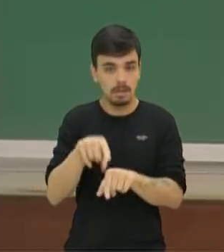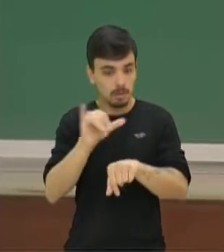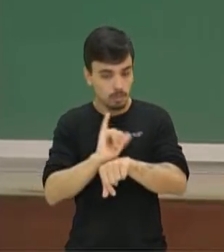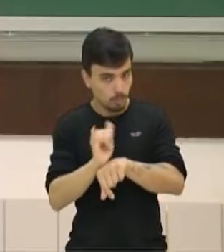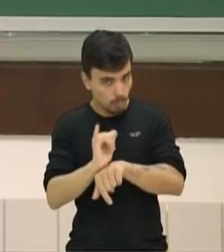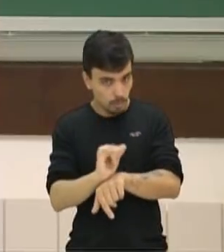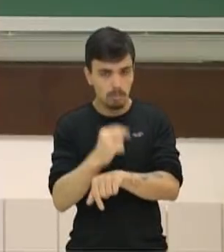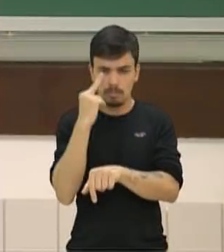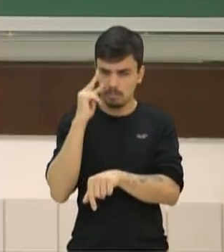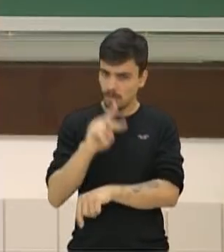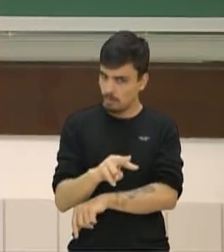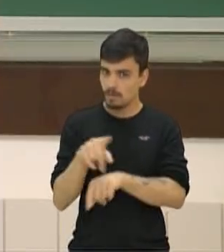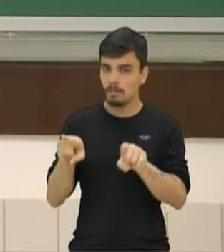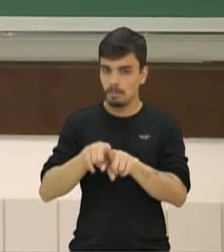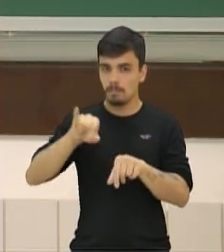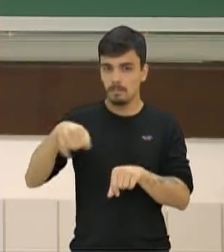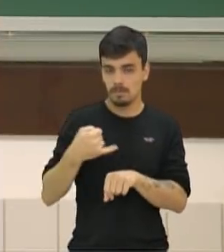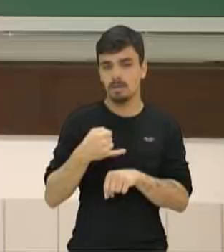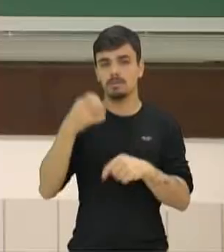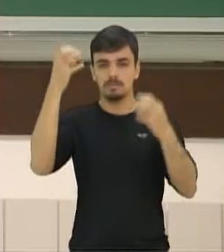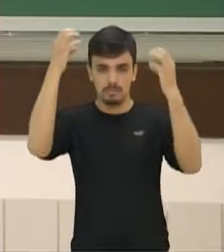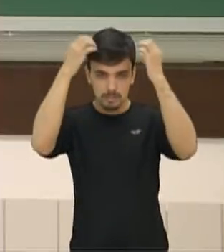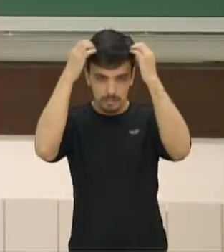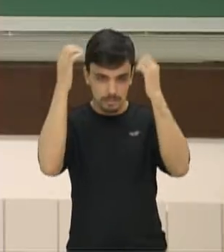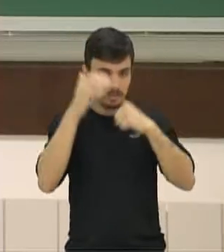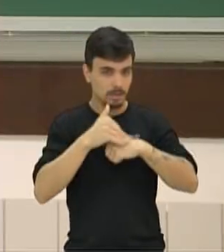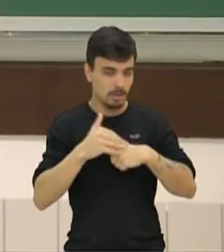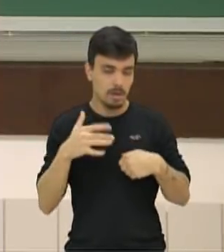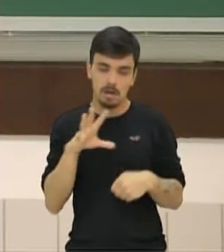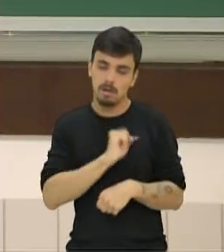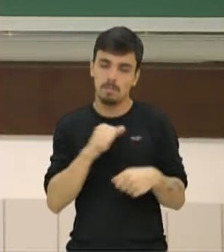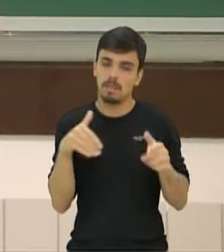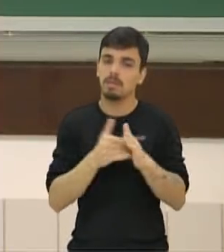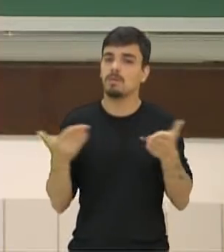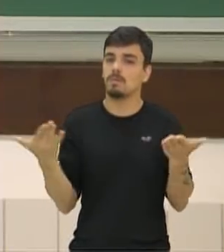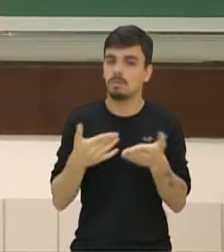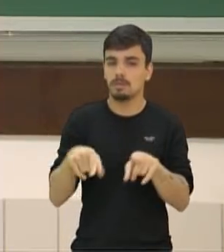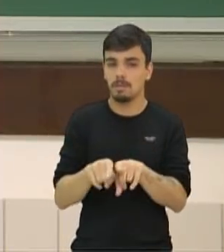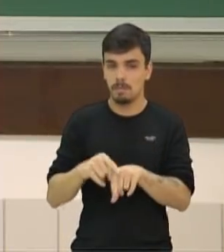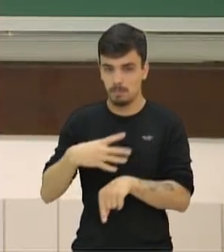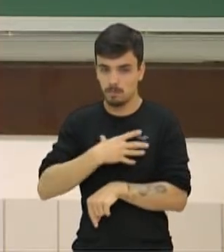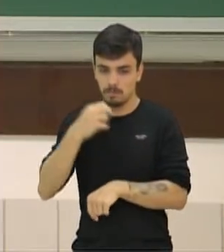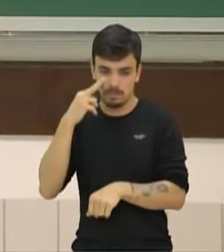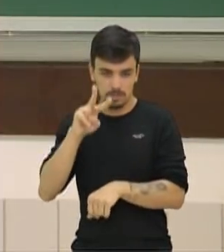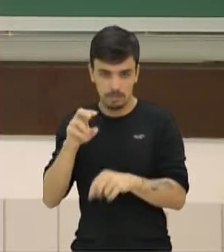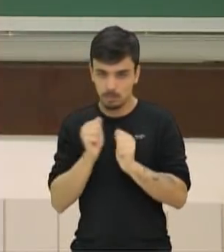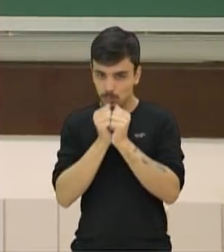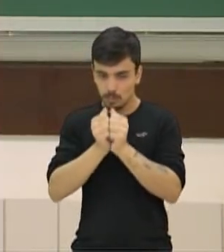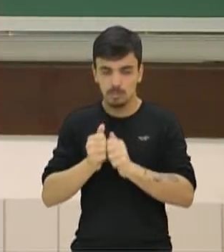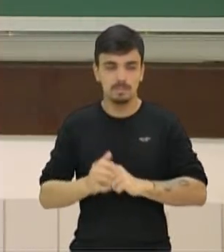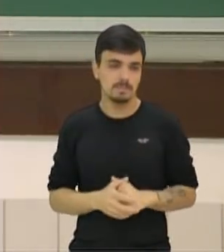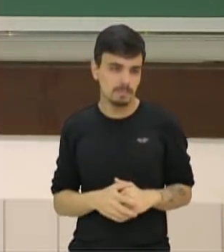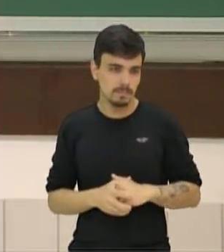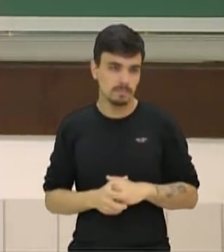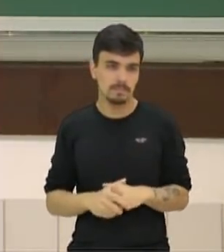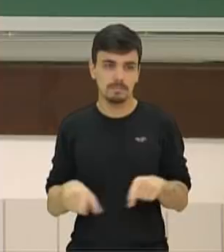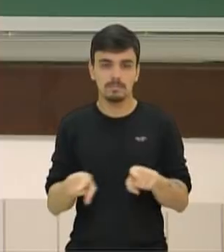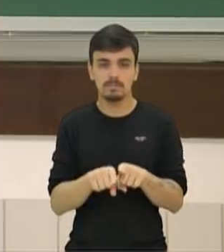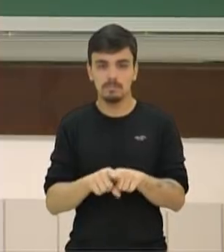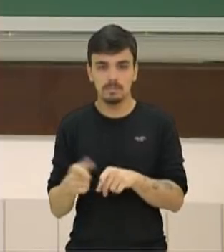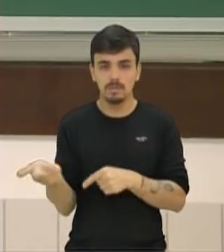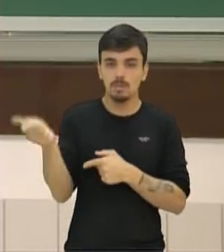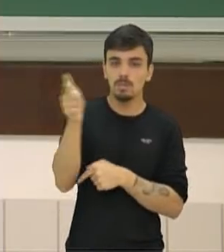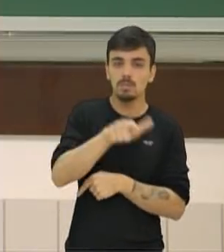gente. Eu adoro os Ursinhos Carinhosos até hoje, tá? Tem lá em casa, os meus filhos assistem. E o Toy Story